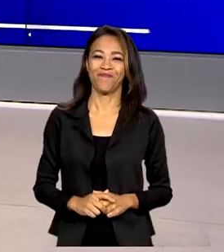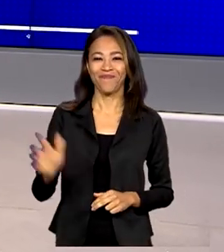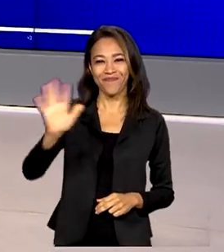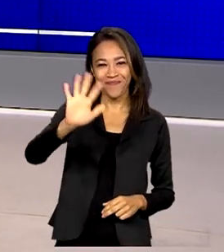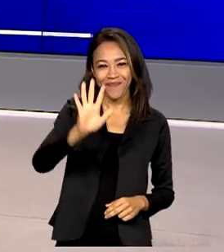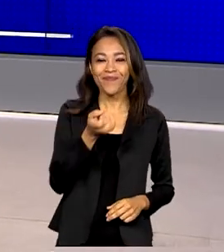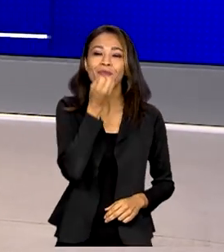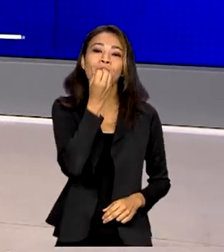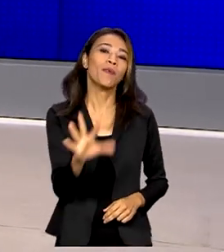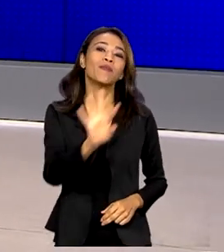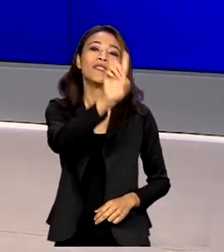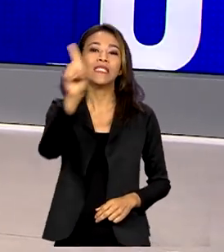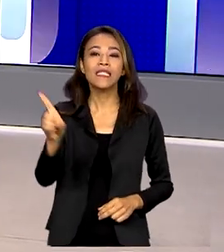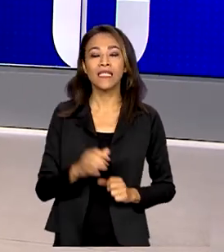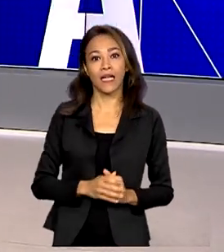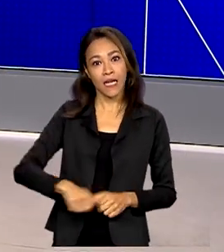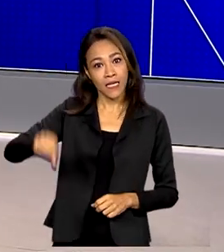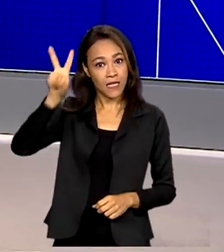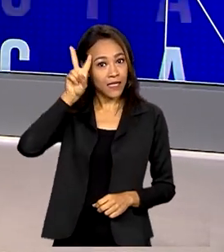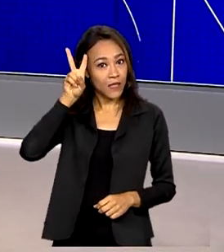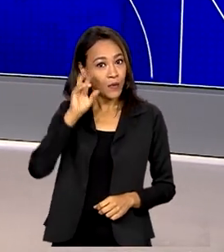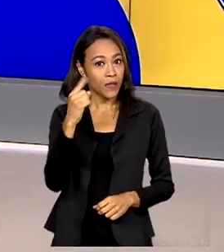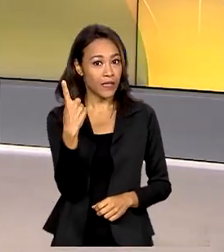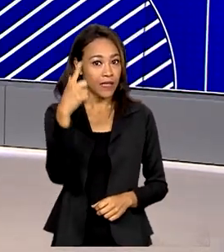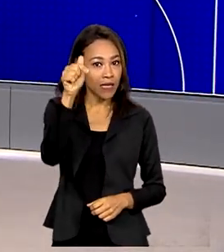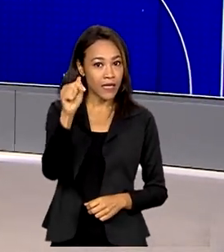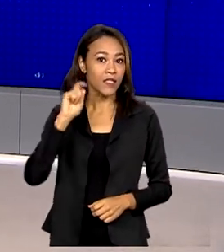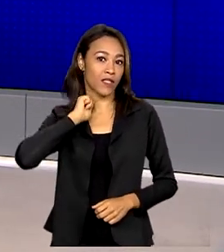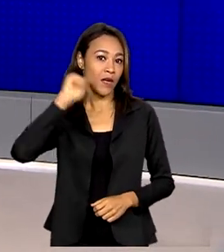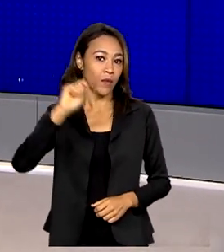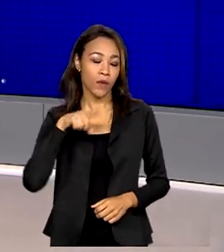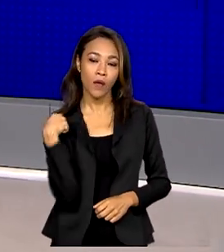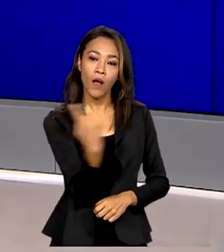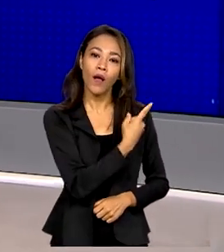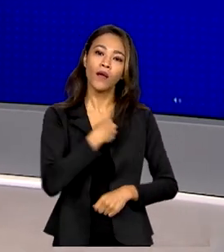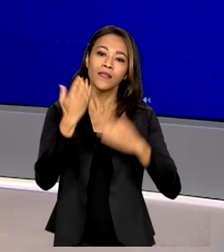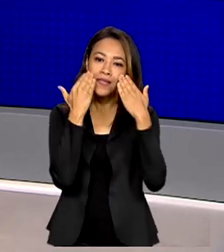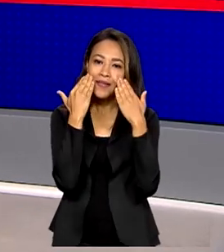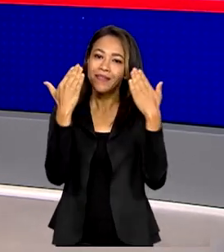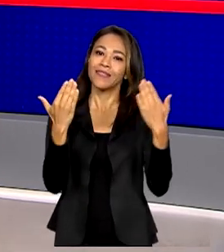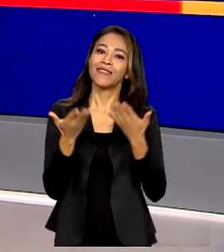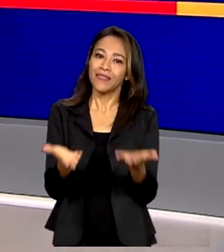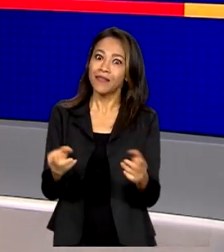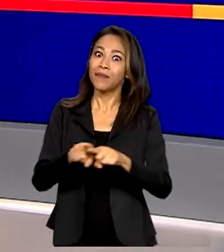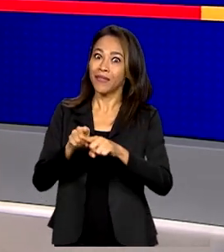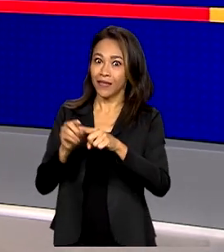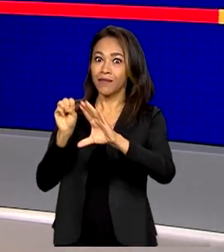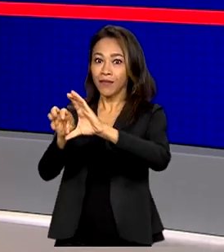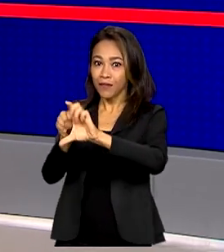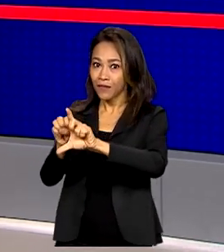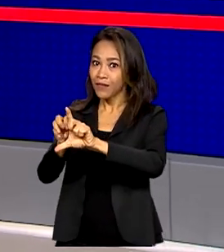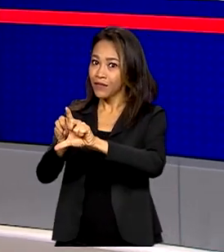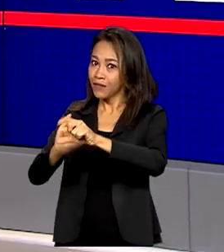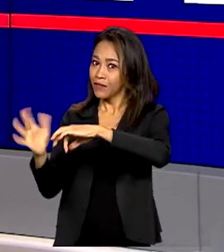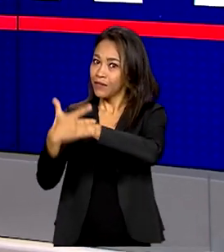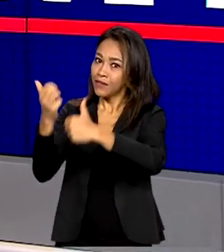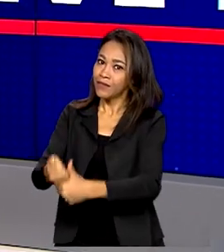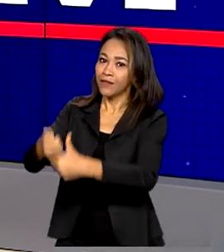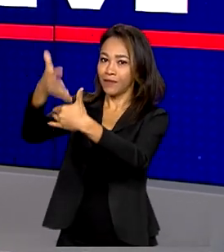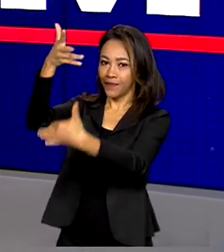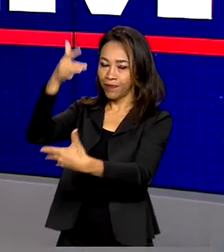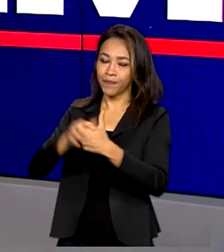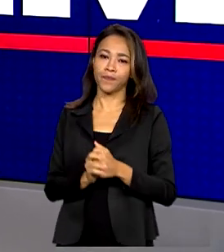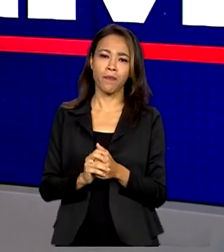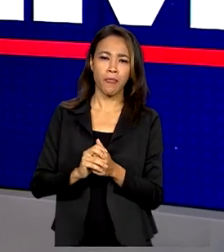Olá, bom dia. Segunda-feira, 17 de abril, estamos ao vivo também pelas redes sociais. Depois de passar